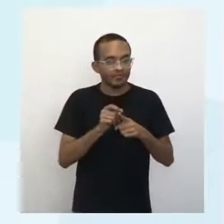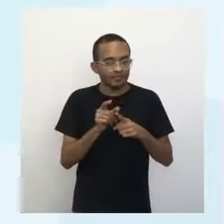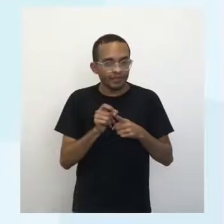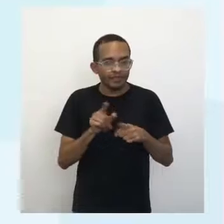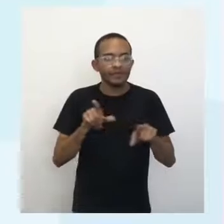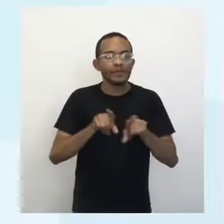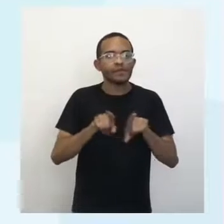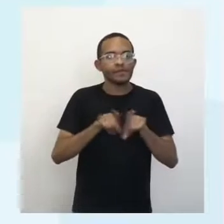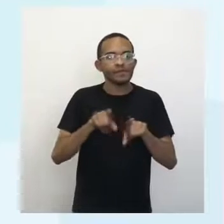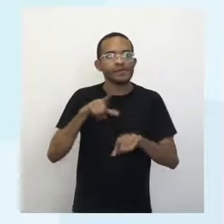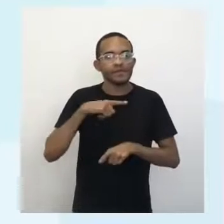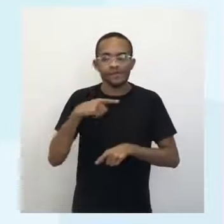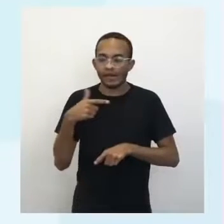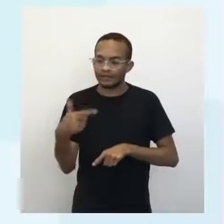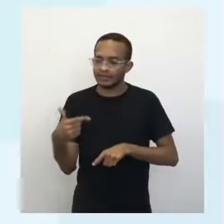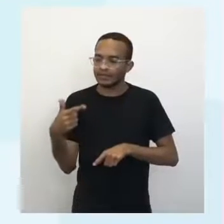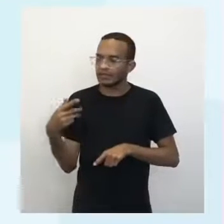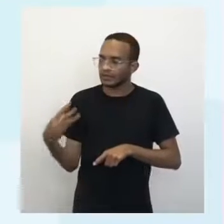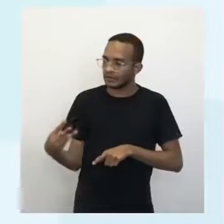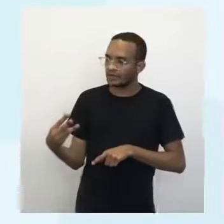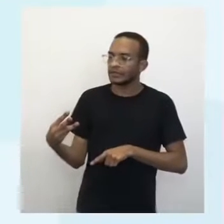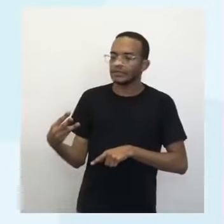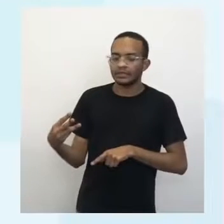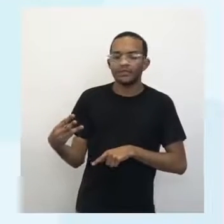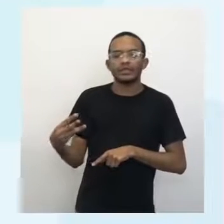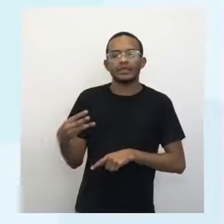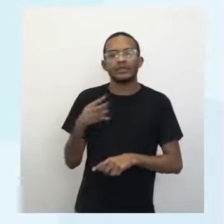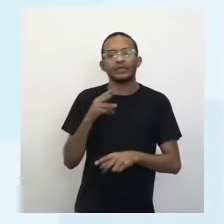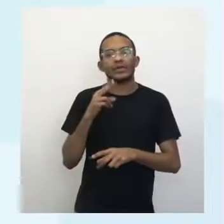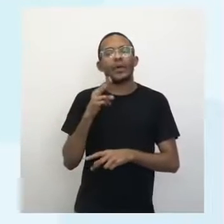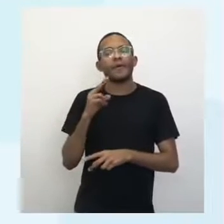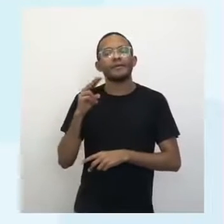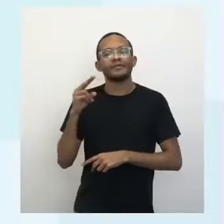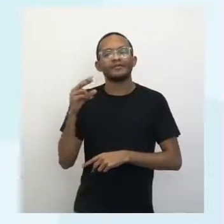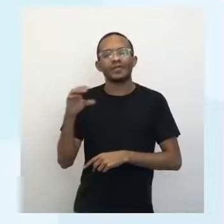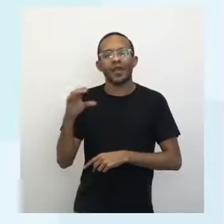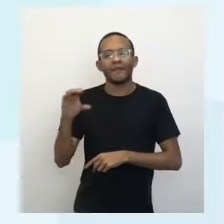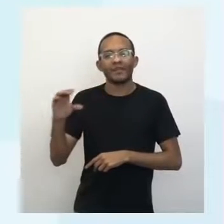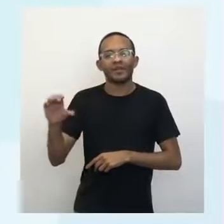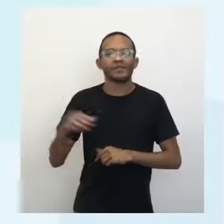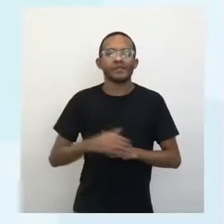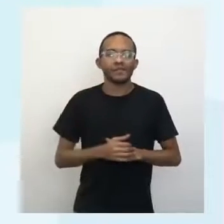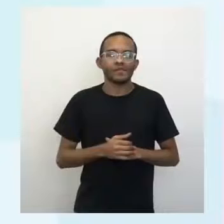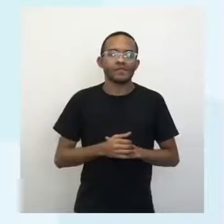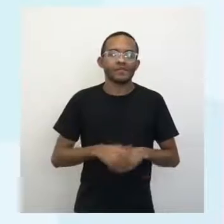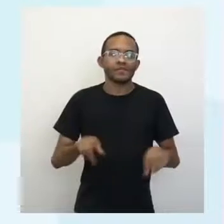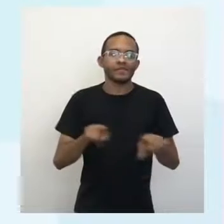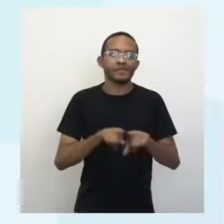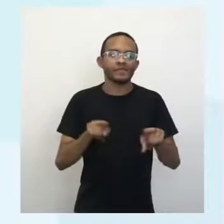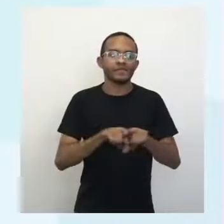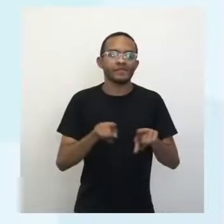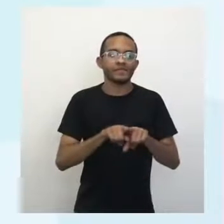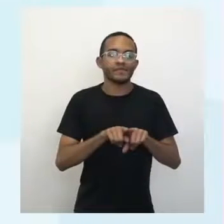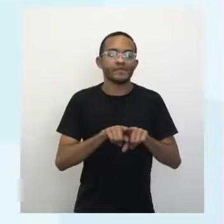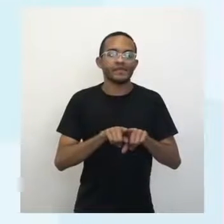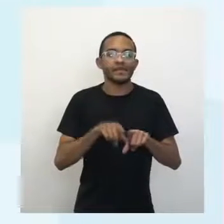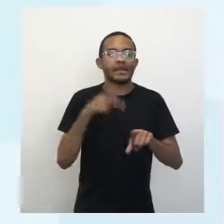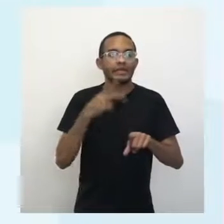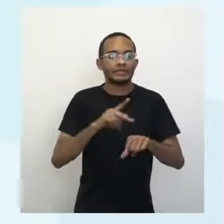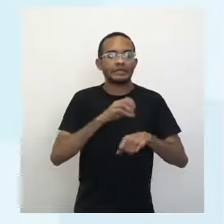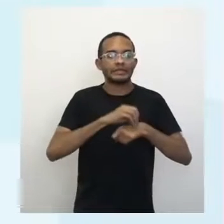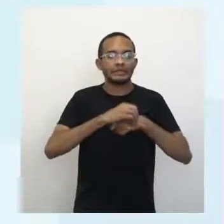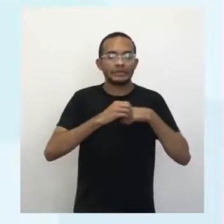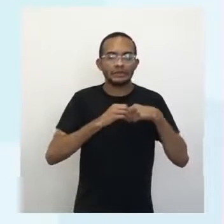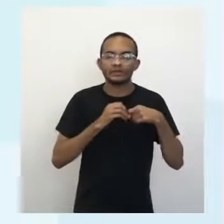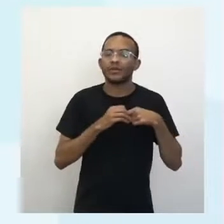ter 23 cromossomos sozinhos, tá? Eu não vou ter 23 pares, como é no restante das células do